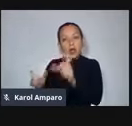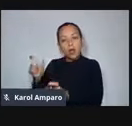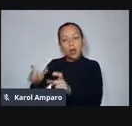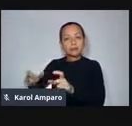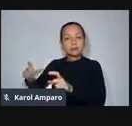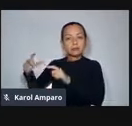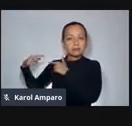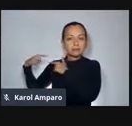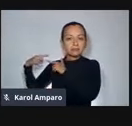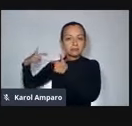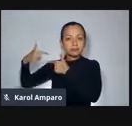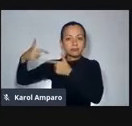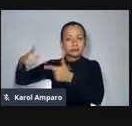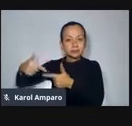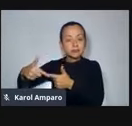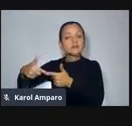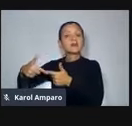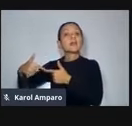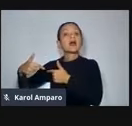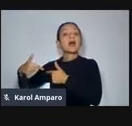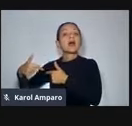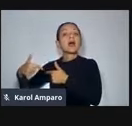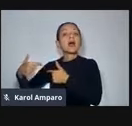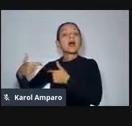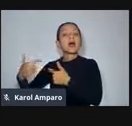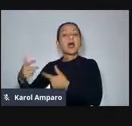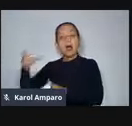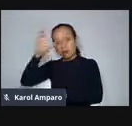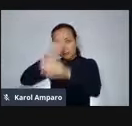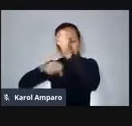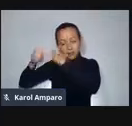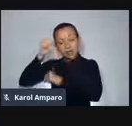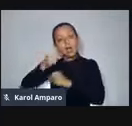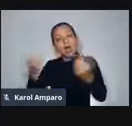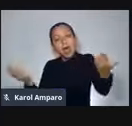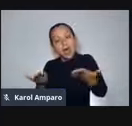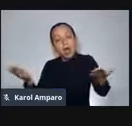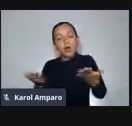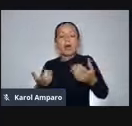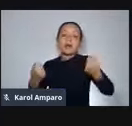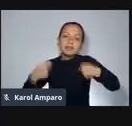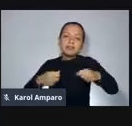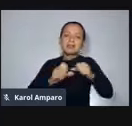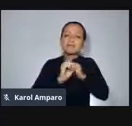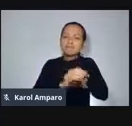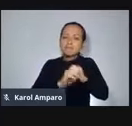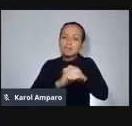né, e temos o dever de triplicar tudo aquilo que deixaram para nós, né,